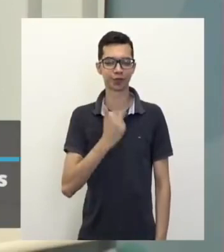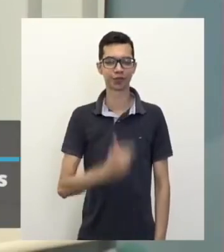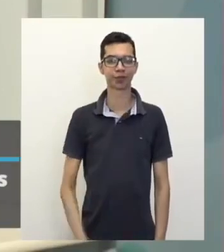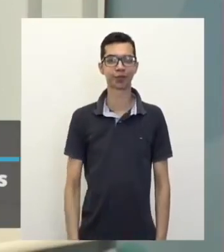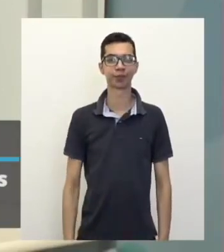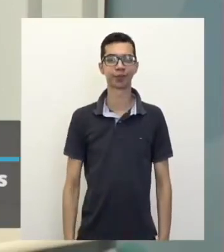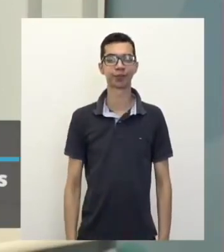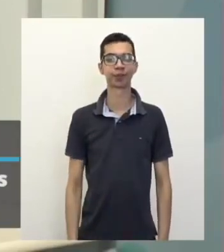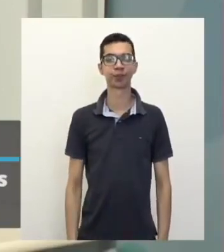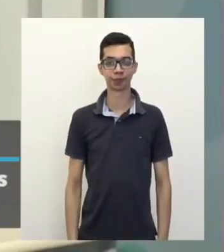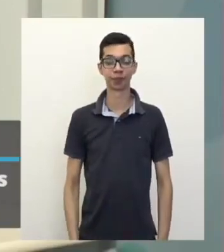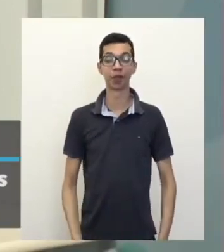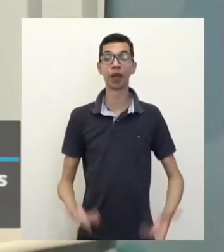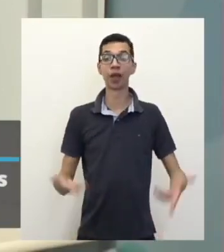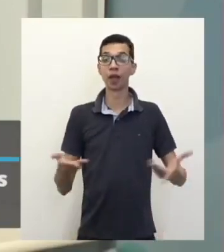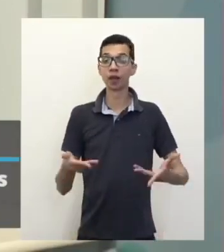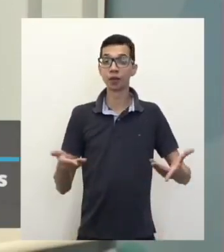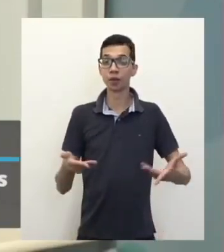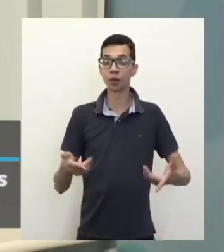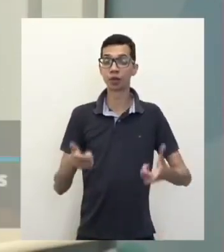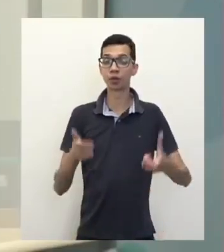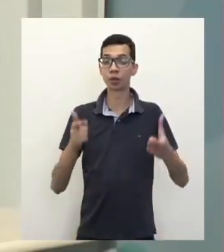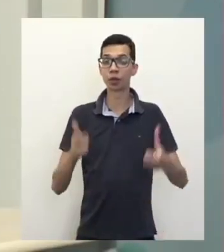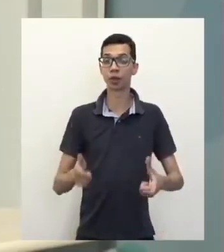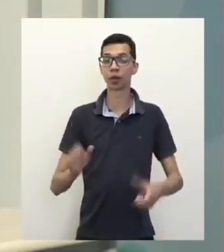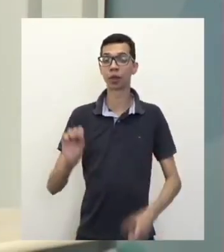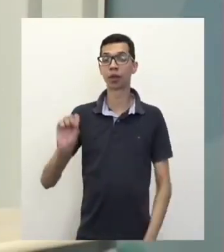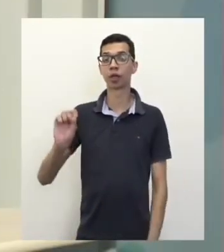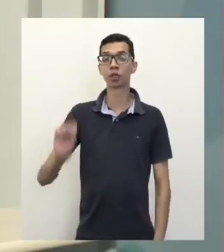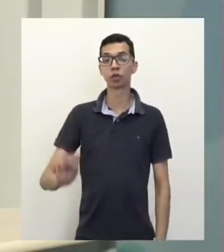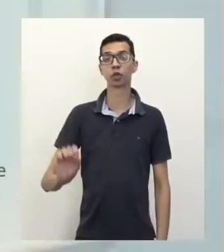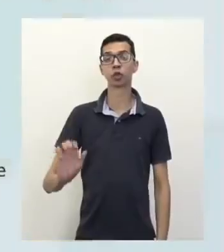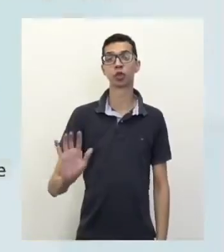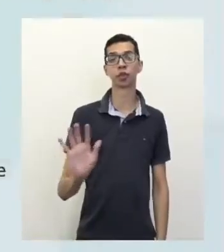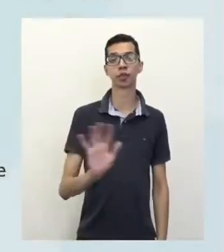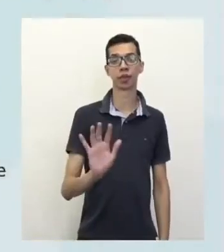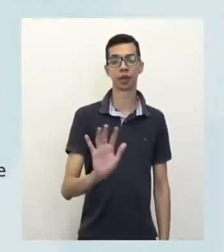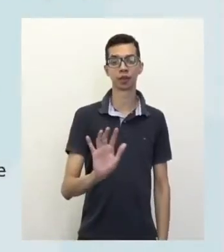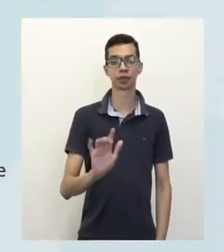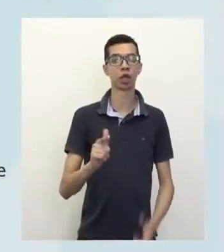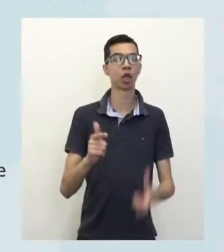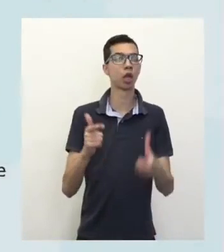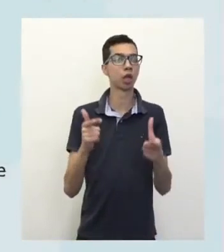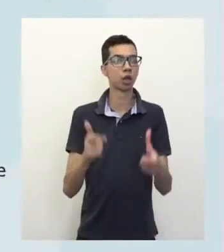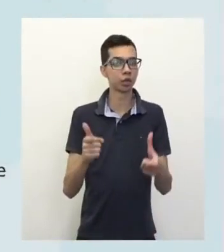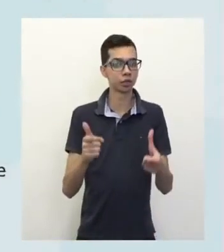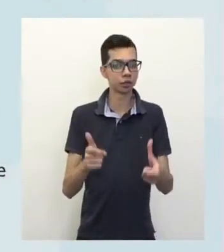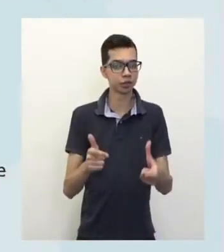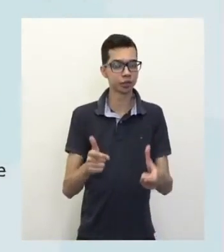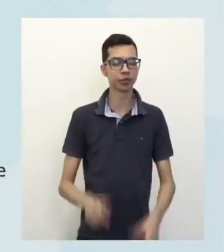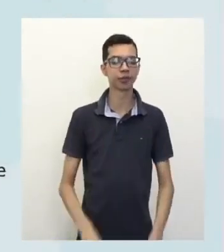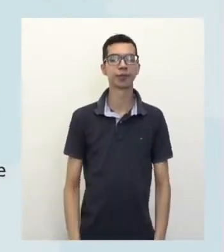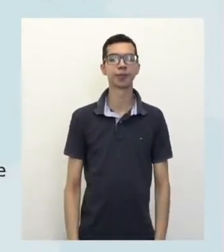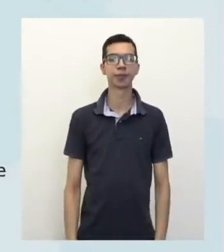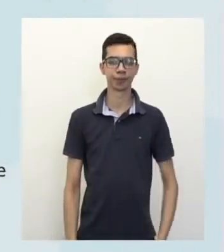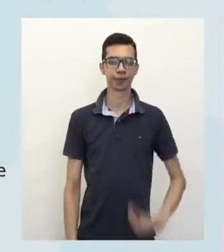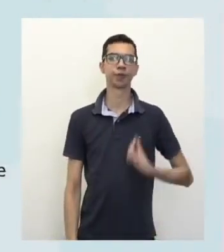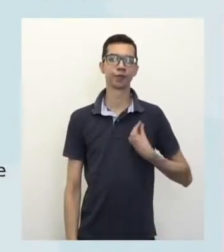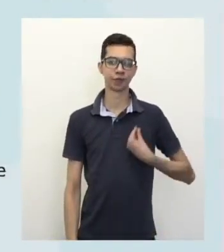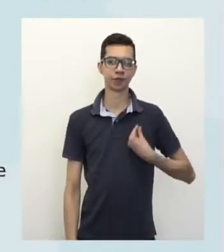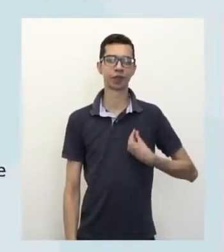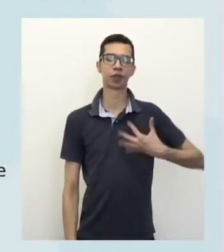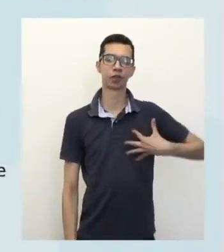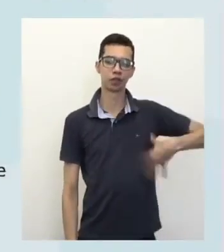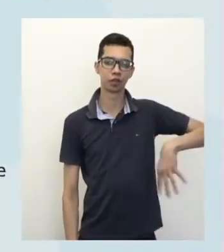E agora, né, chegamos à região sudeste, onde está localizado, né, onde nós estamos, o estado de